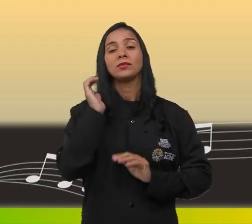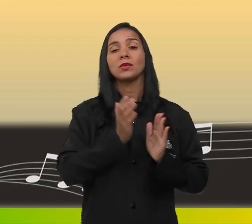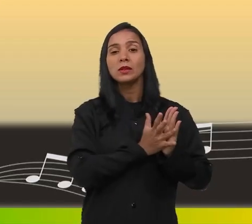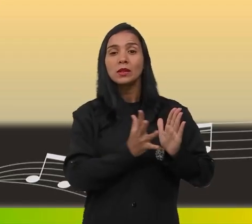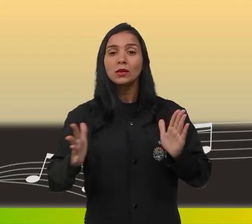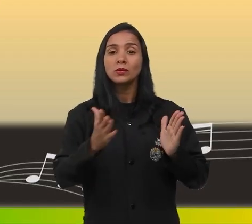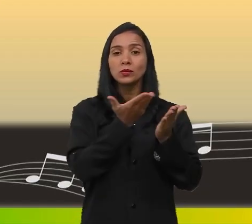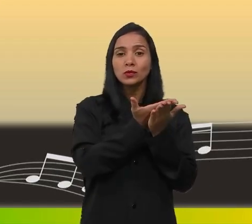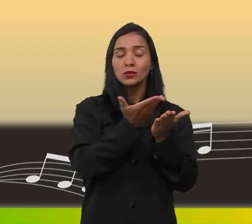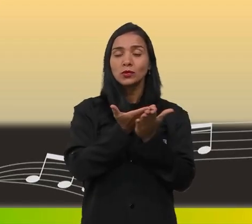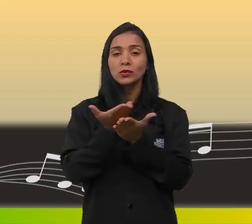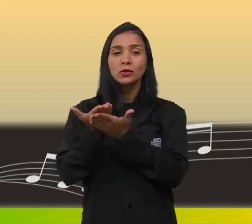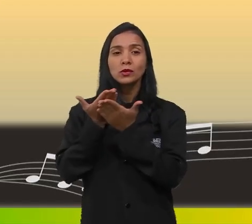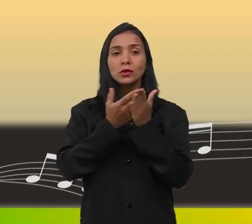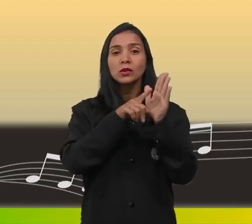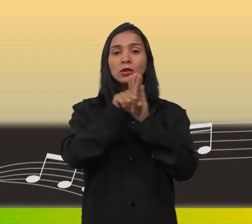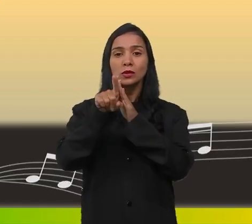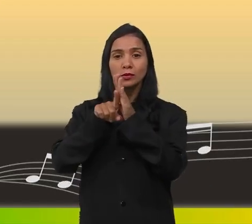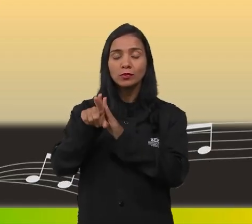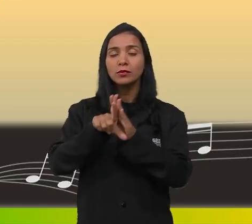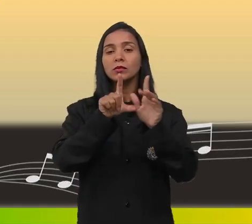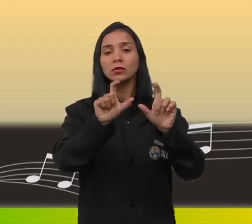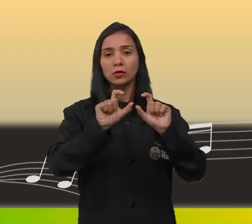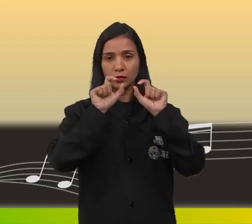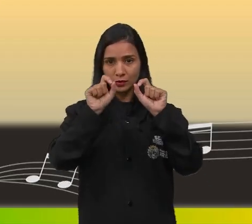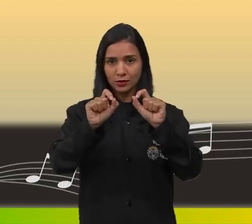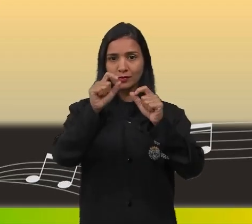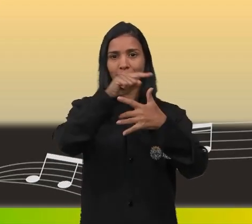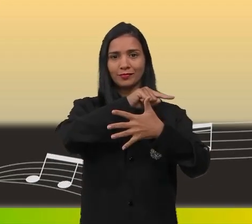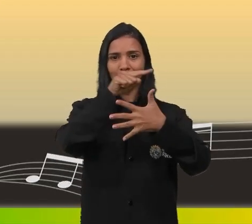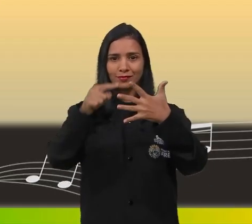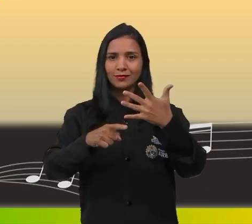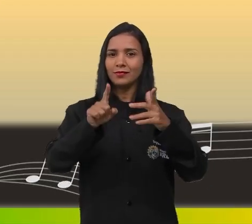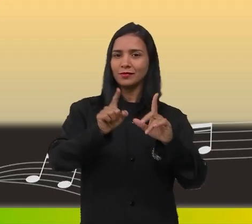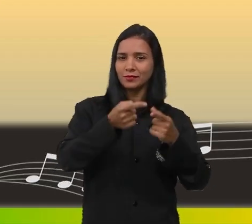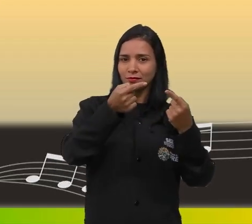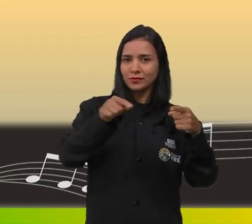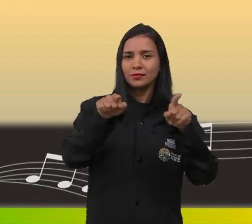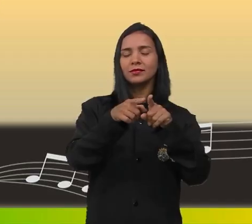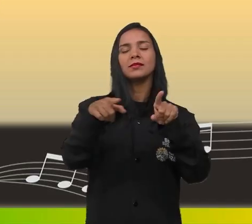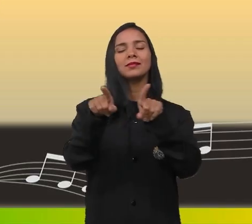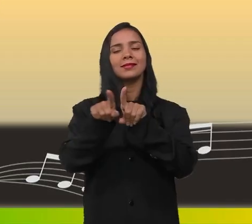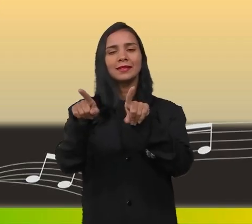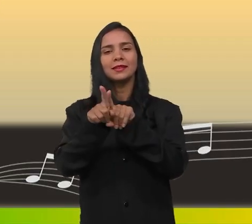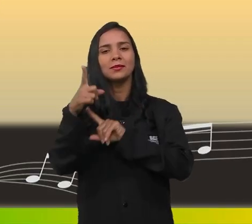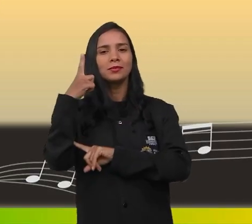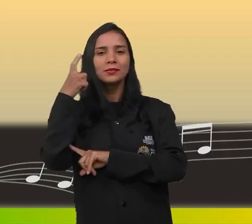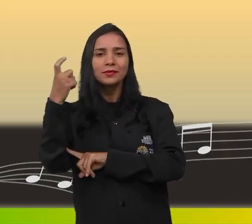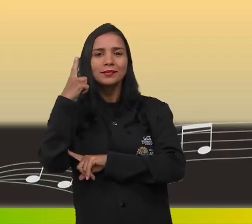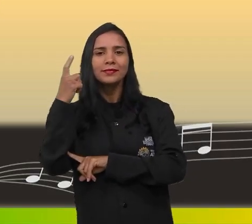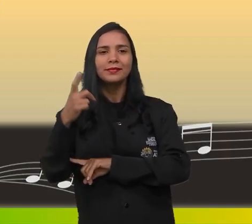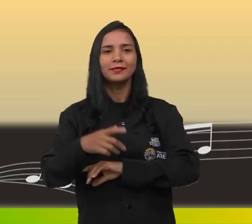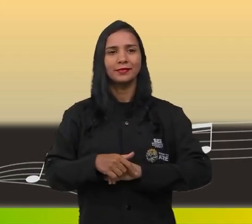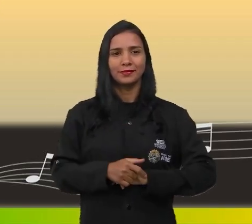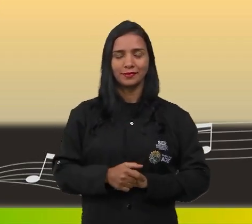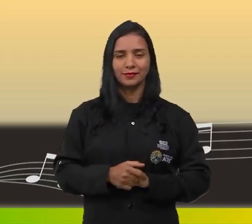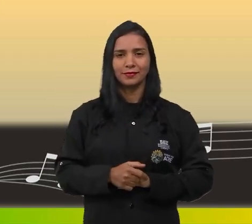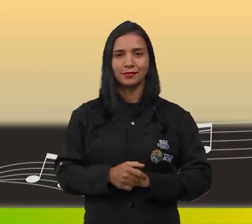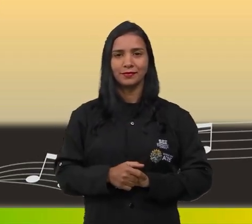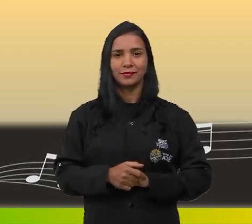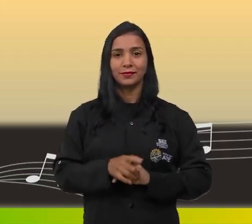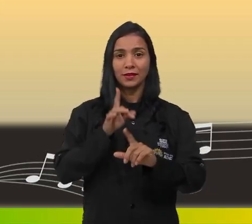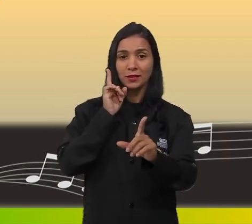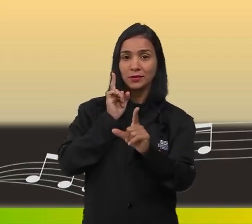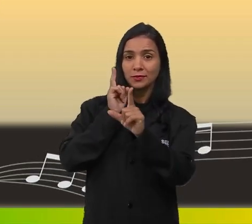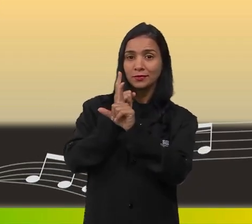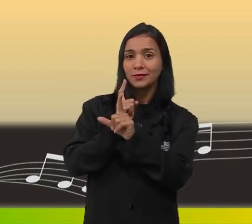aqui sobre os elementos dos sons e os elementos da composição musical. A gente viu que a